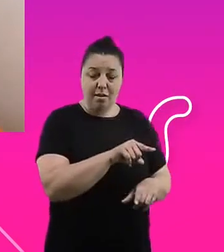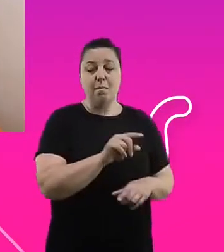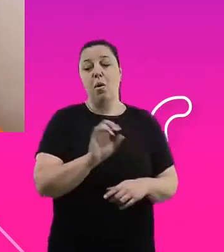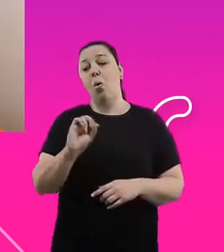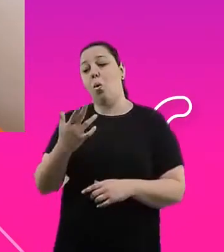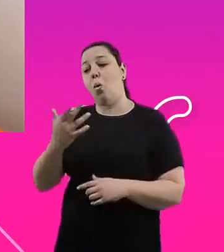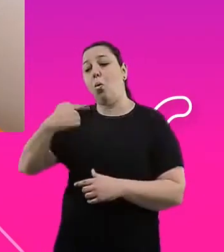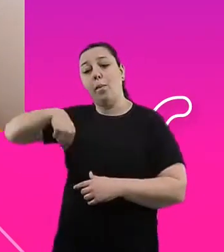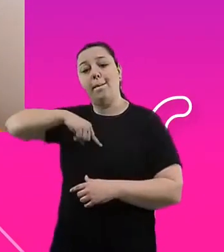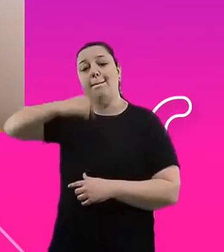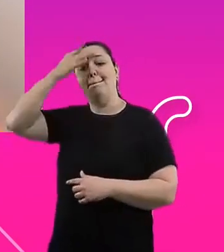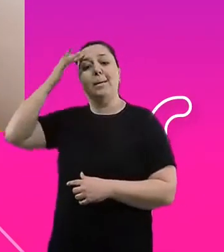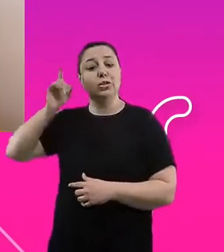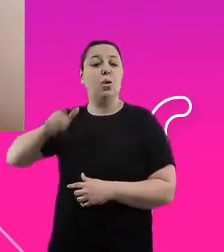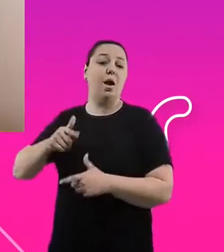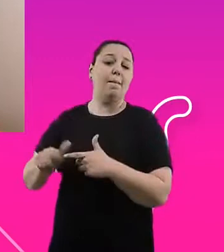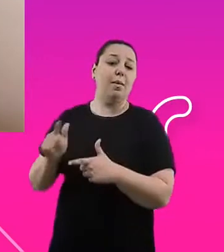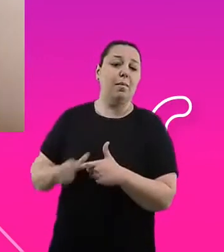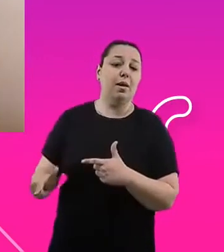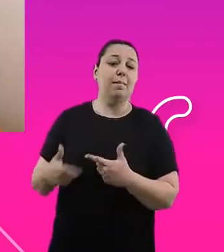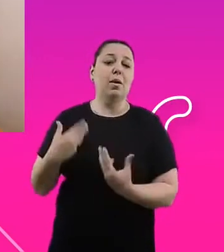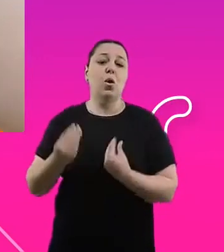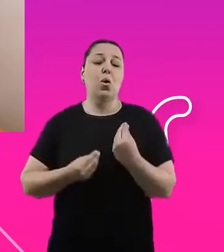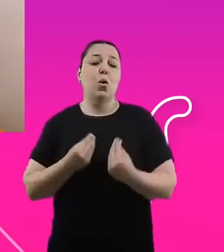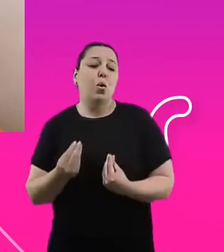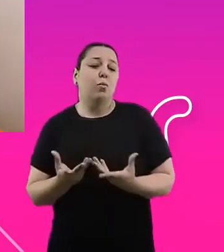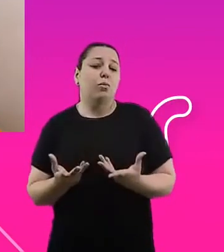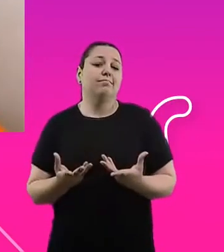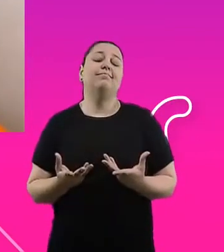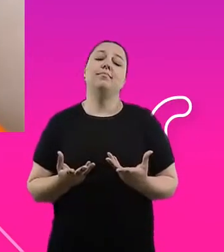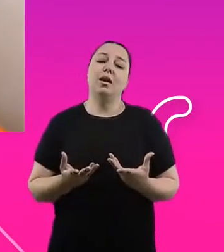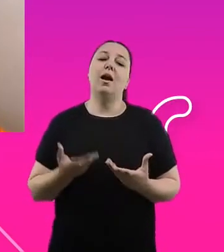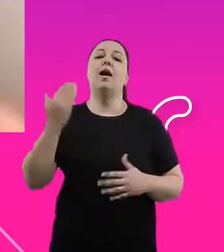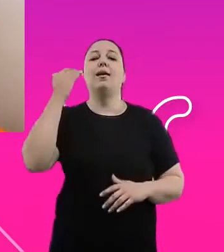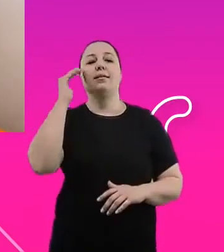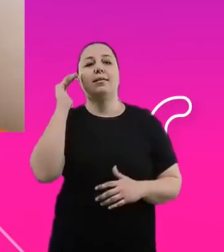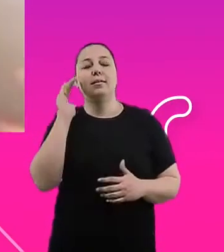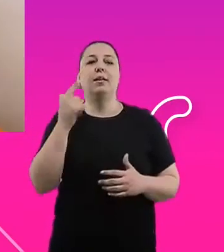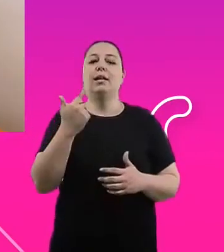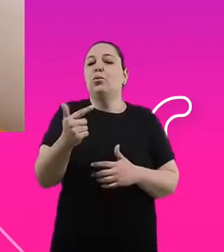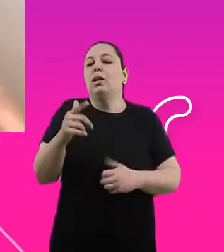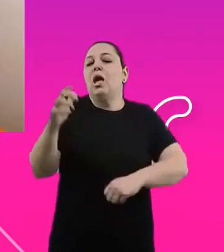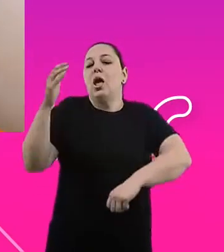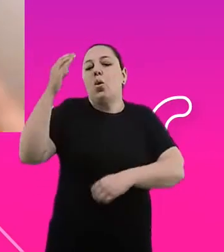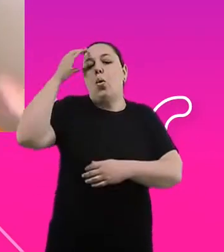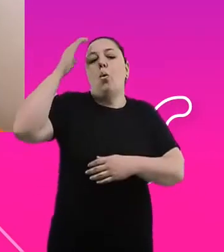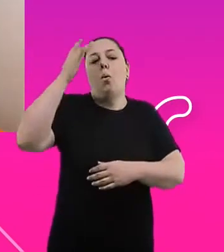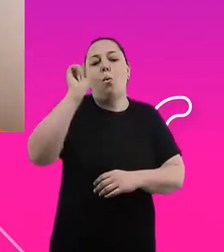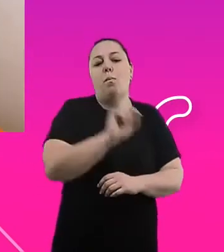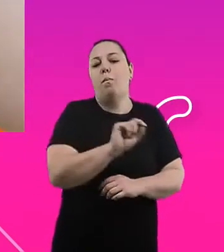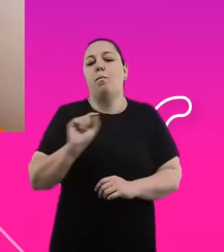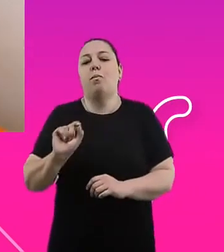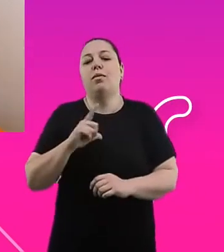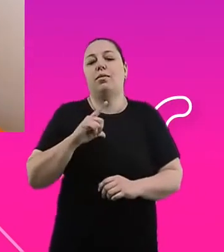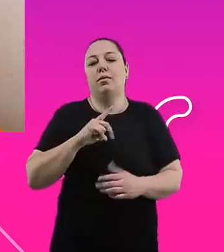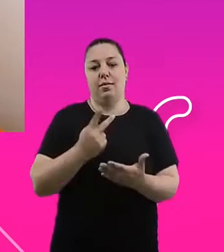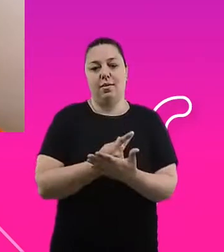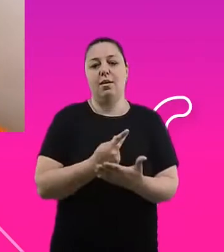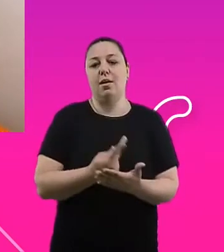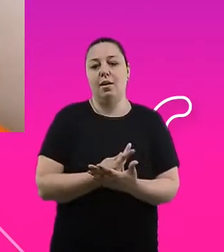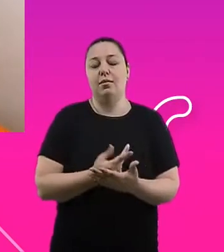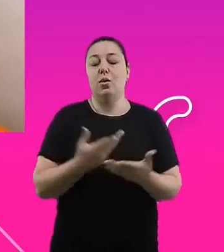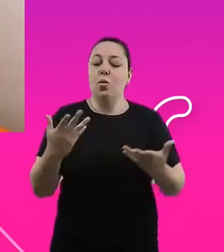gente lidava com ela. Hoje a gente já entende que não é tão assim. Então, a gente ainda está desvelando, descobrindo muita